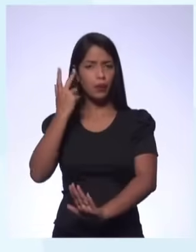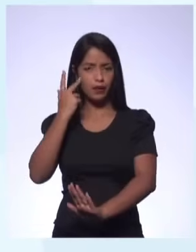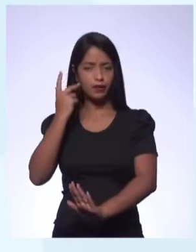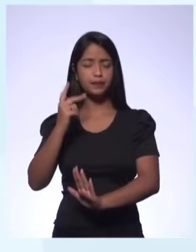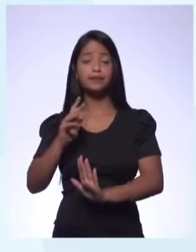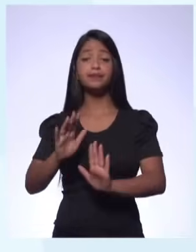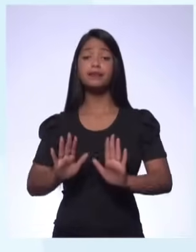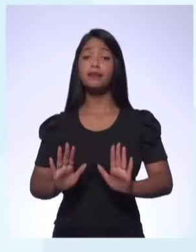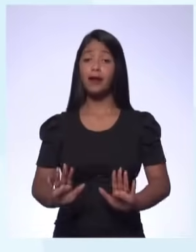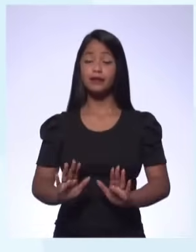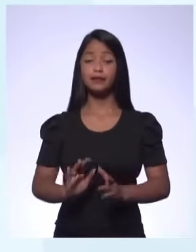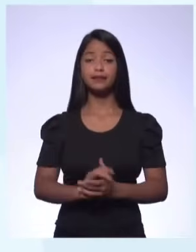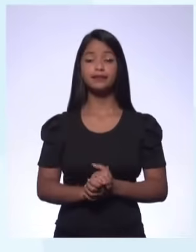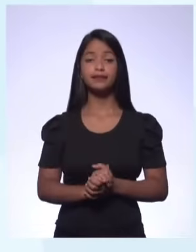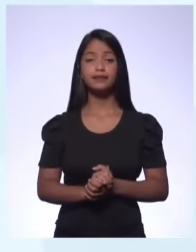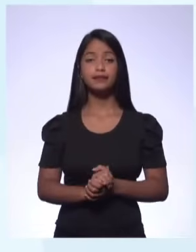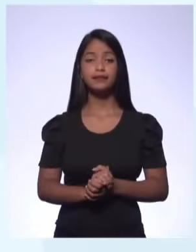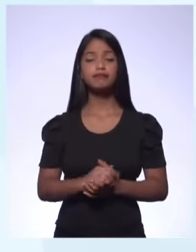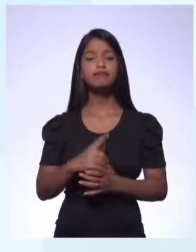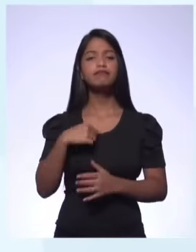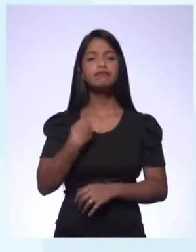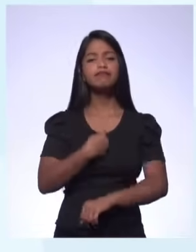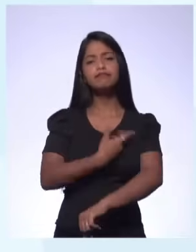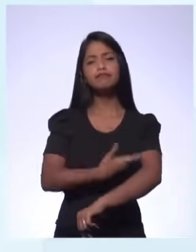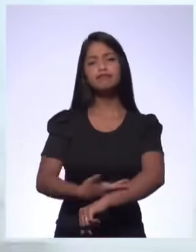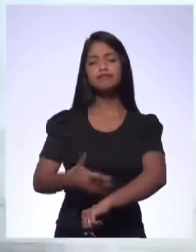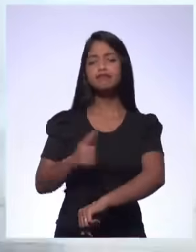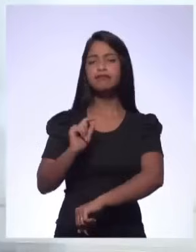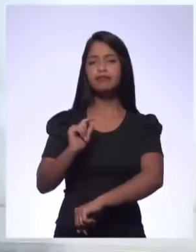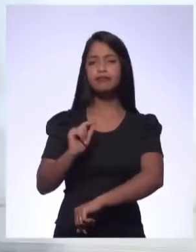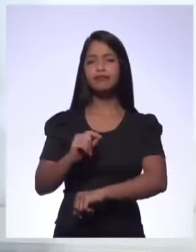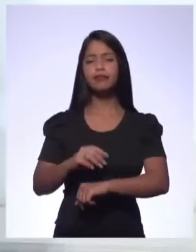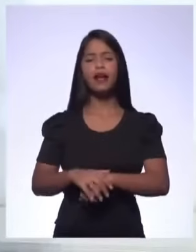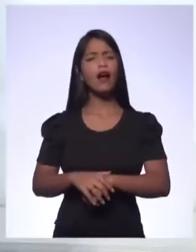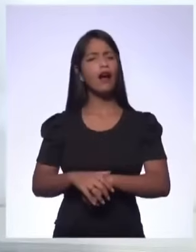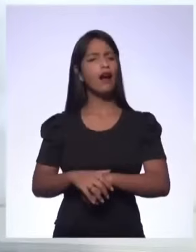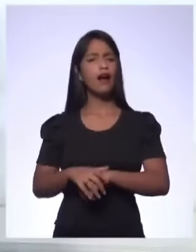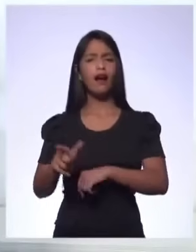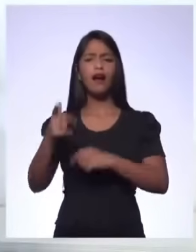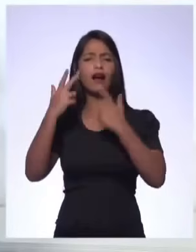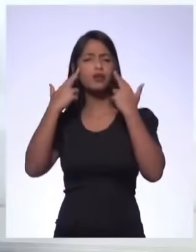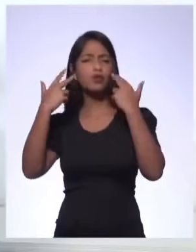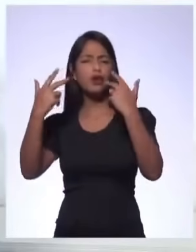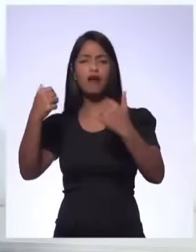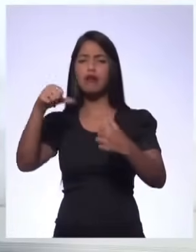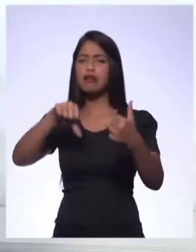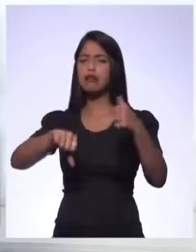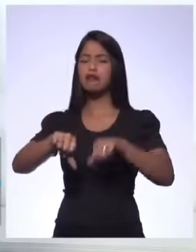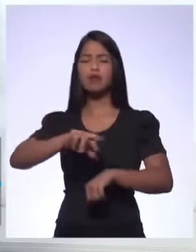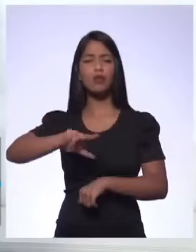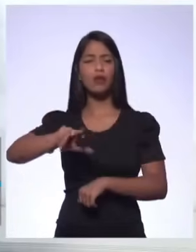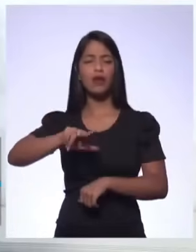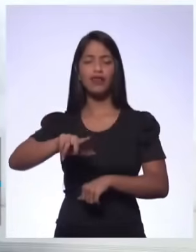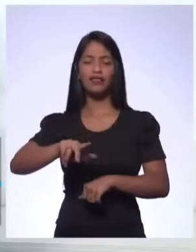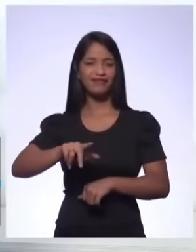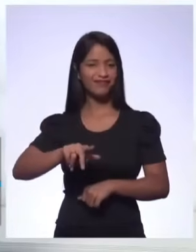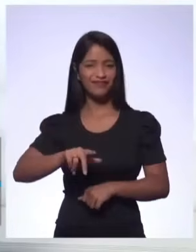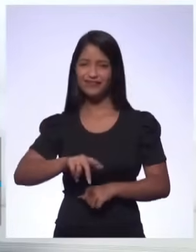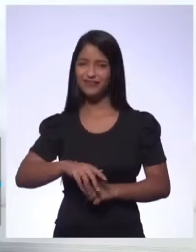E daí? E daí que a gente tem esse hábito de falar, não, porque não é químico, é natural. Gente, o seu corpo é formado por